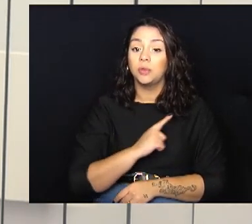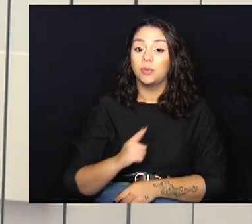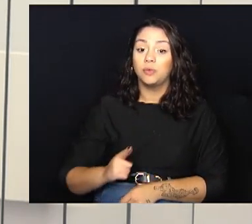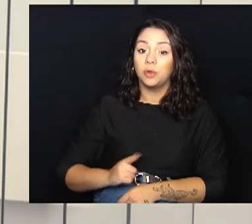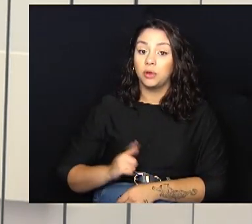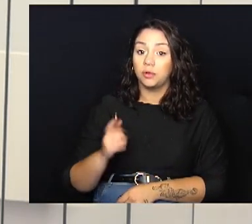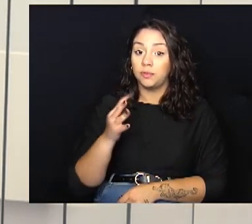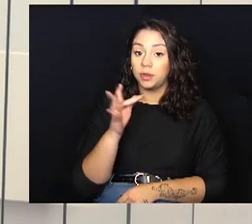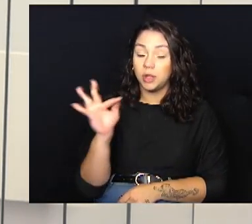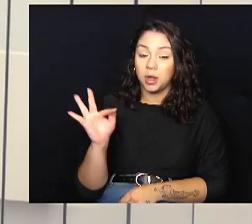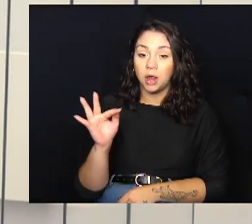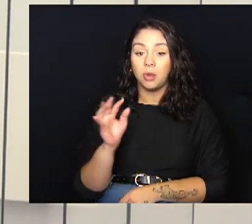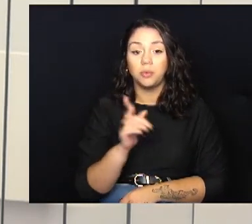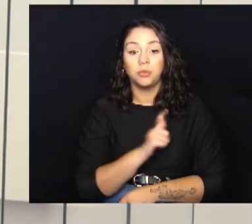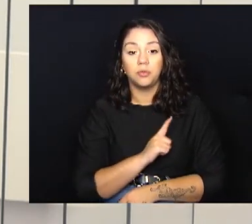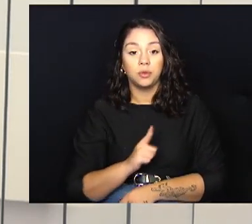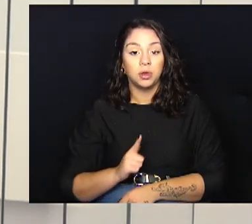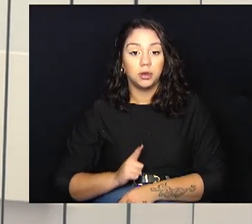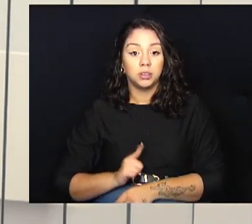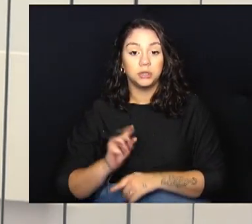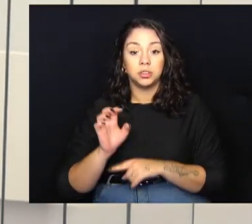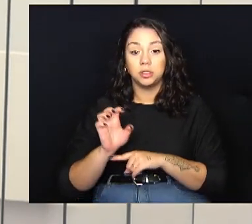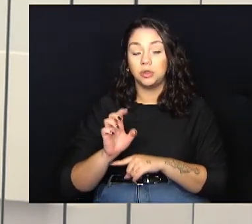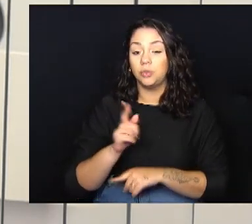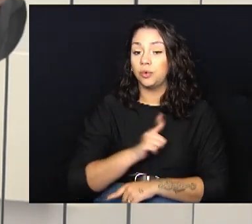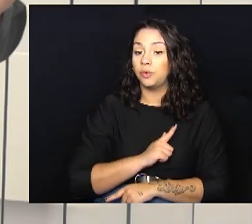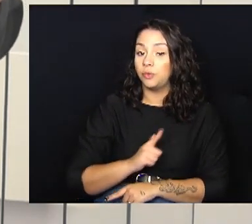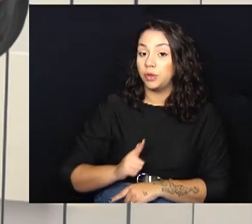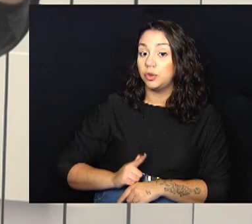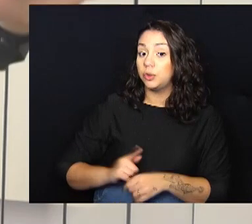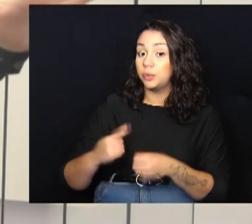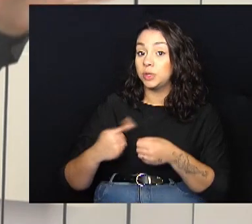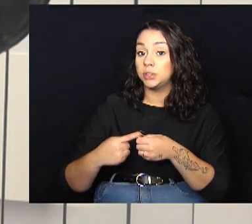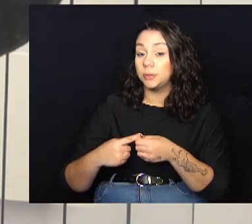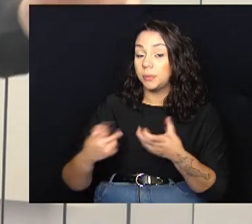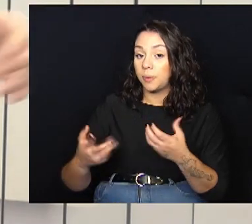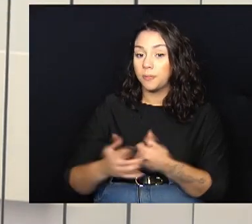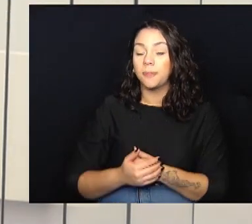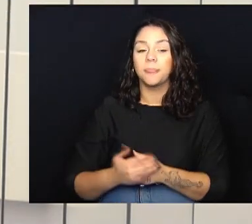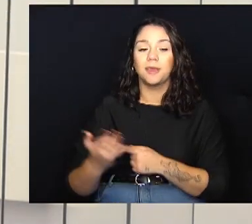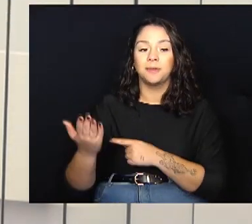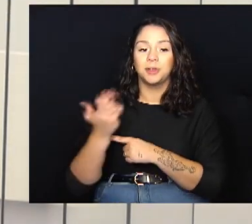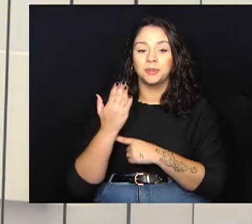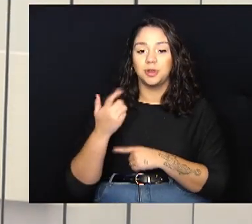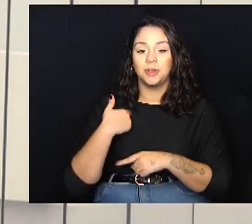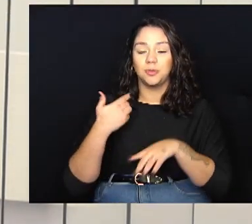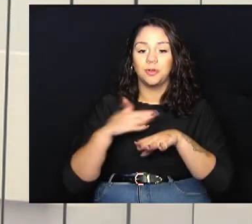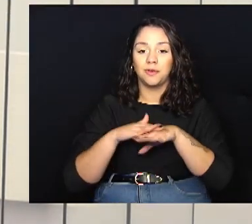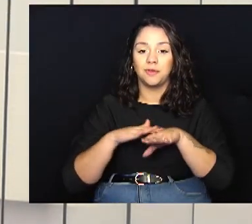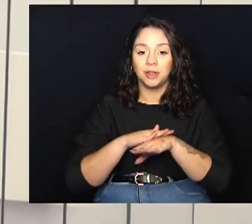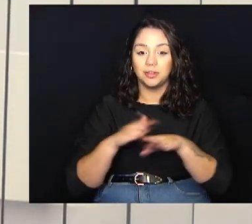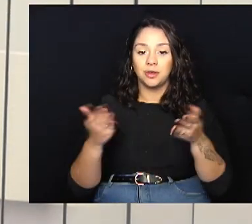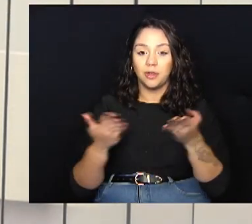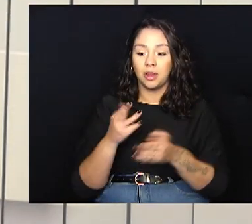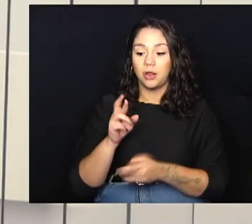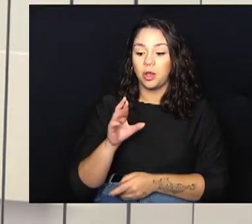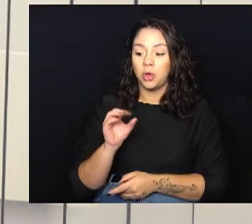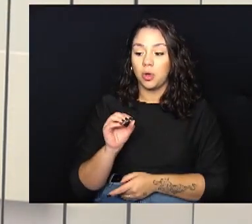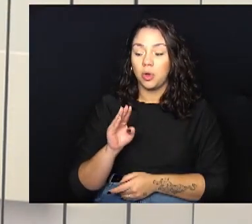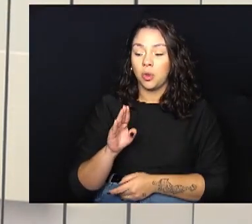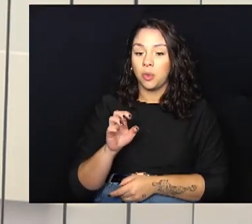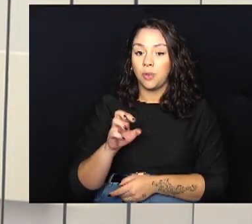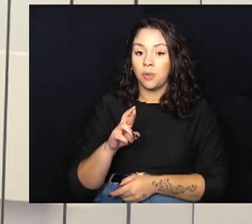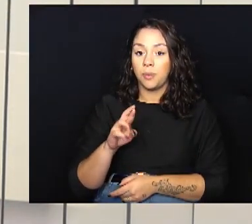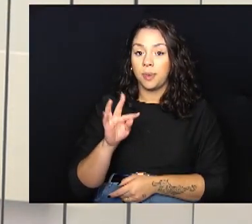para o governo estadual para o governo Municipal bom para nos ajudar eu converso agora com o Roberto Luiz do Carmo